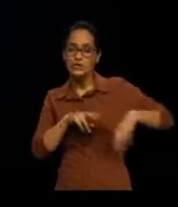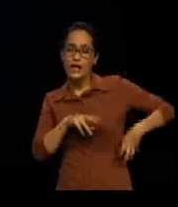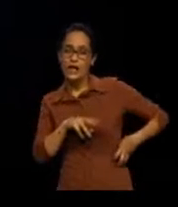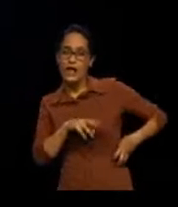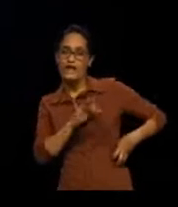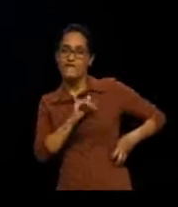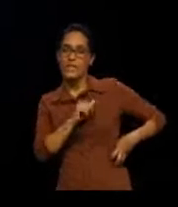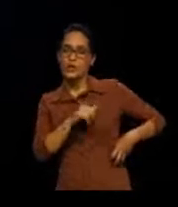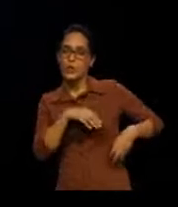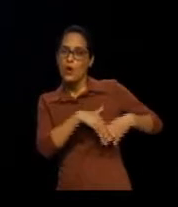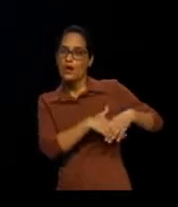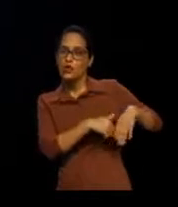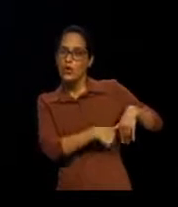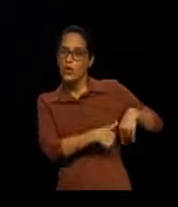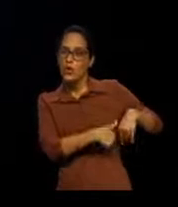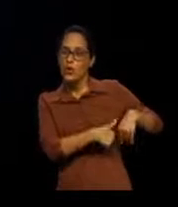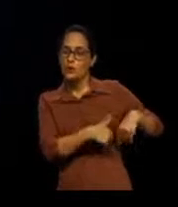armazenou,